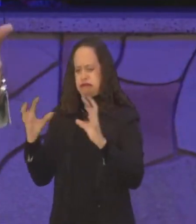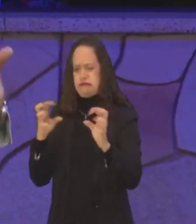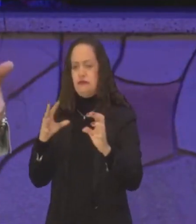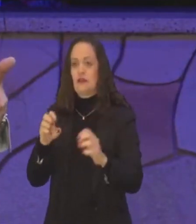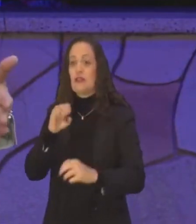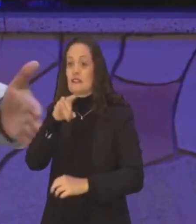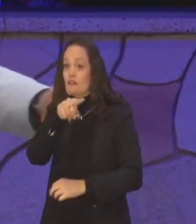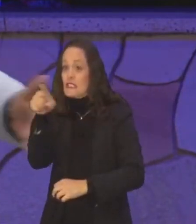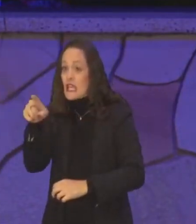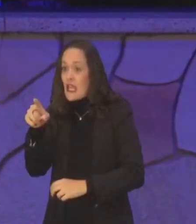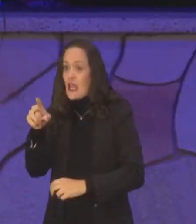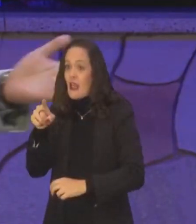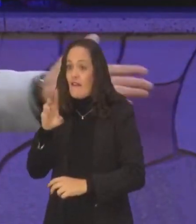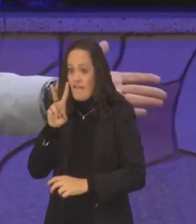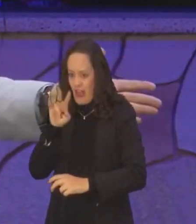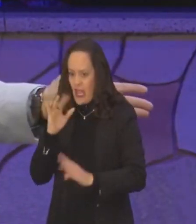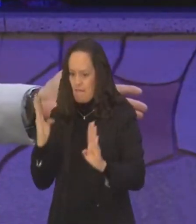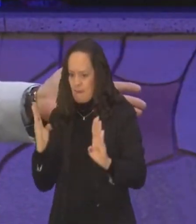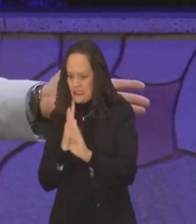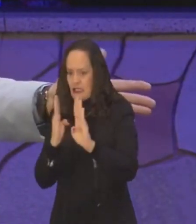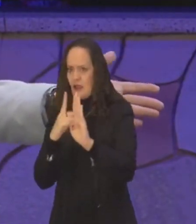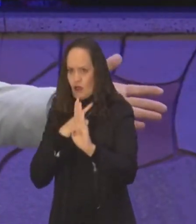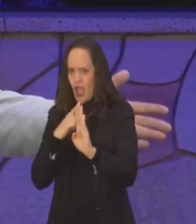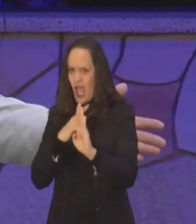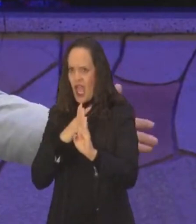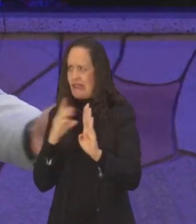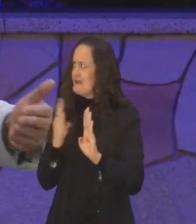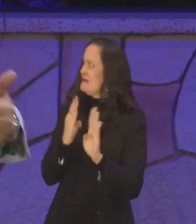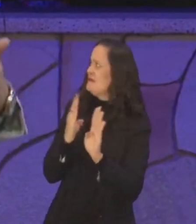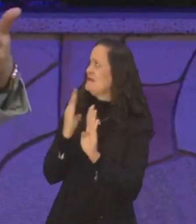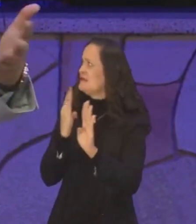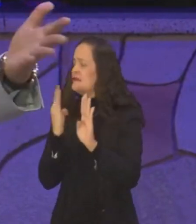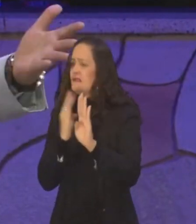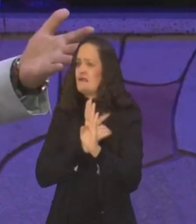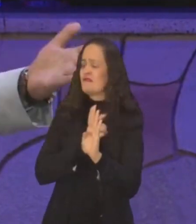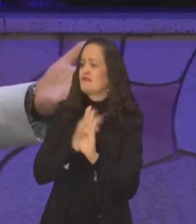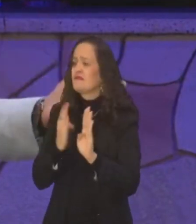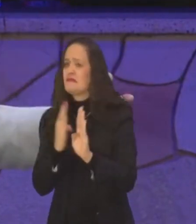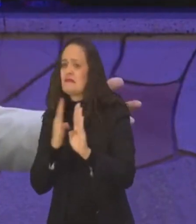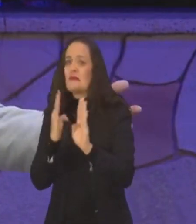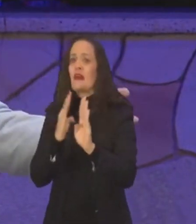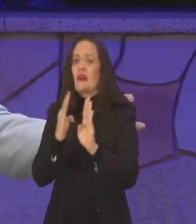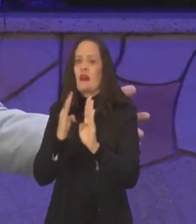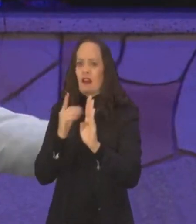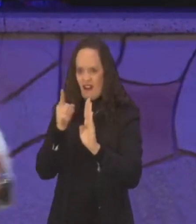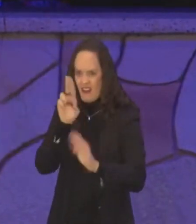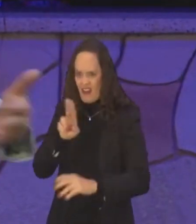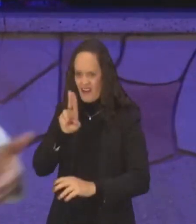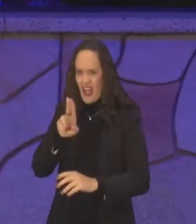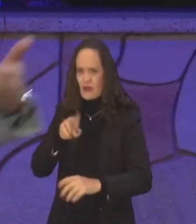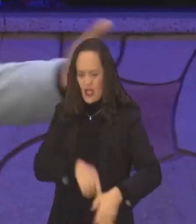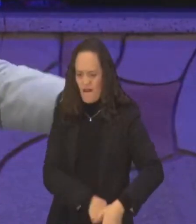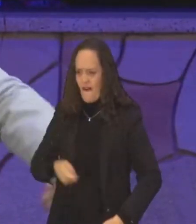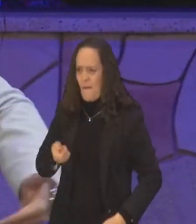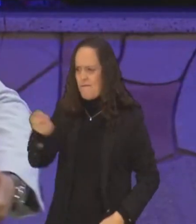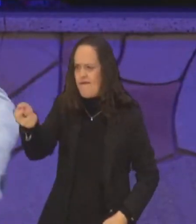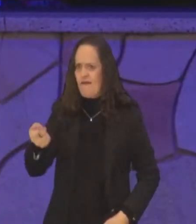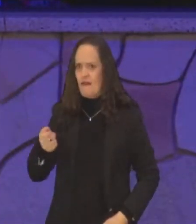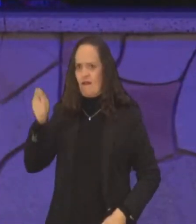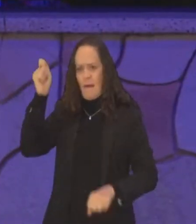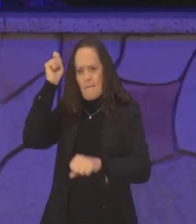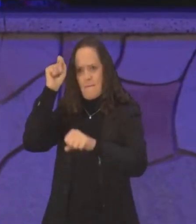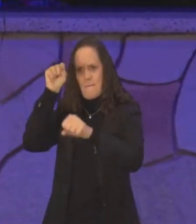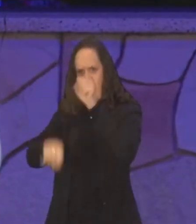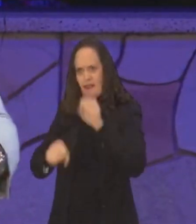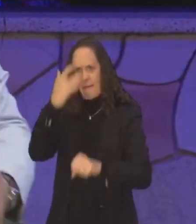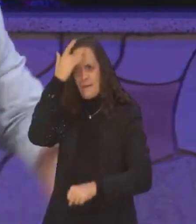você será perseguido, você, na minha percepção bíblica, você não vai utilizar da espada para matar, para ferir,